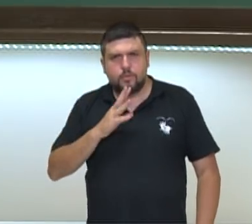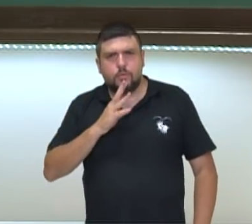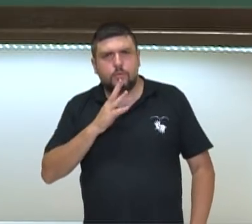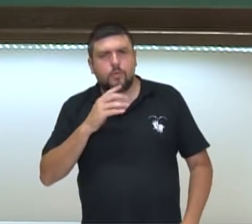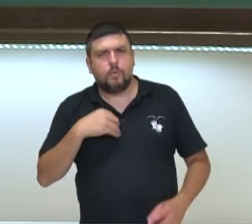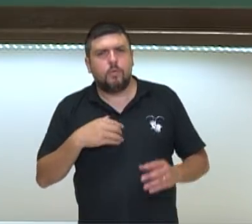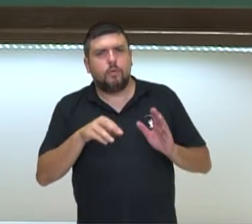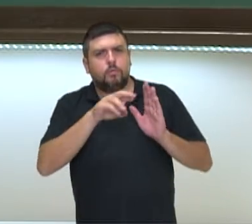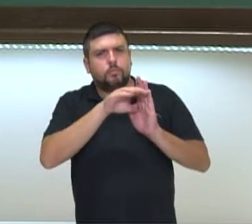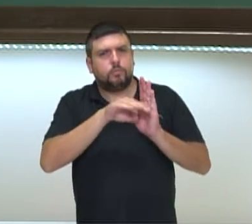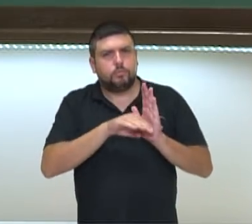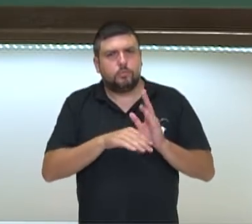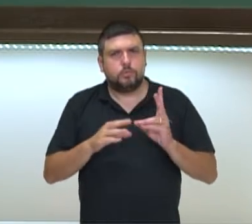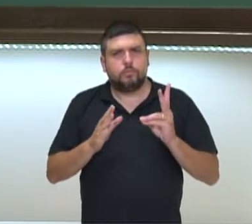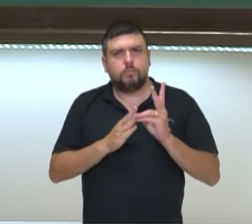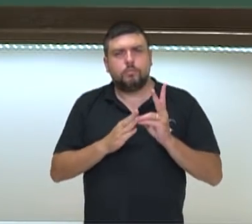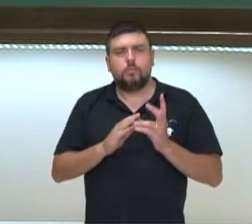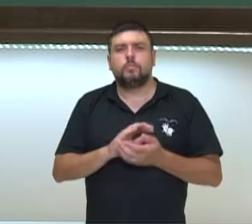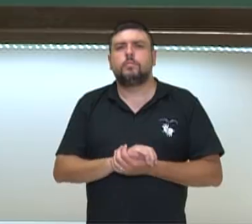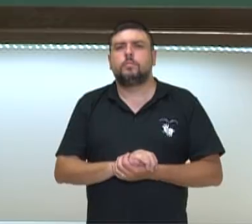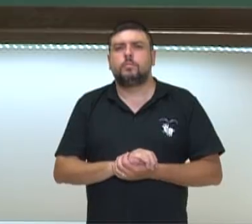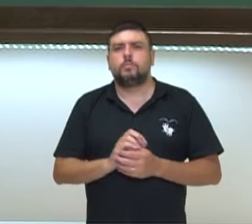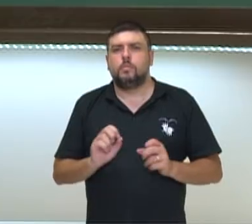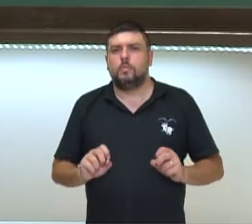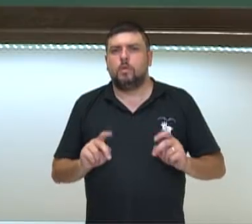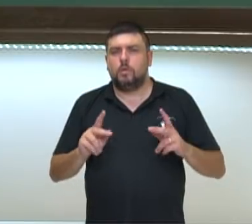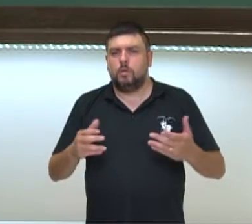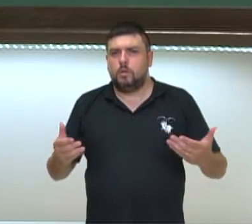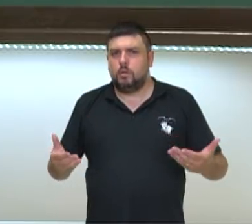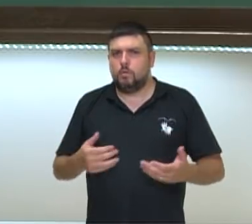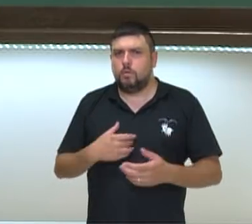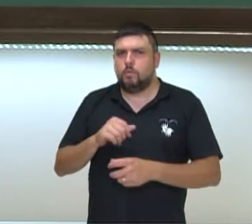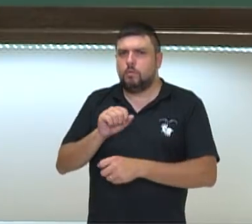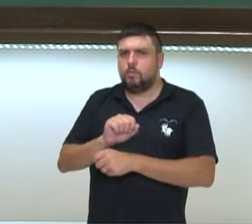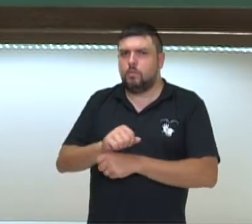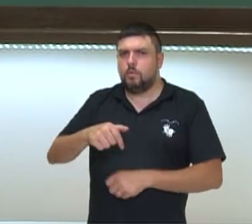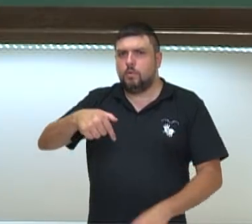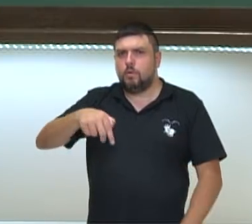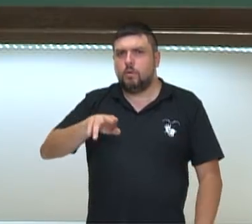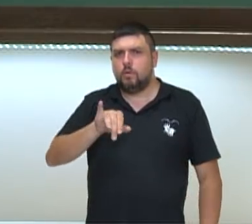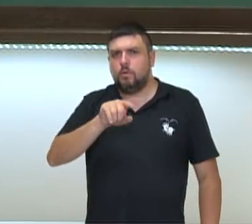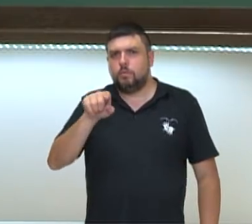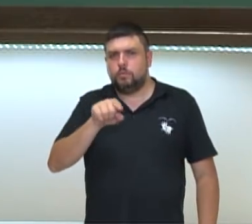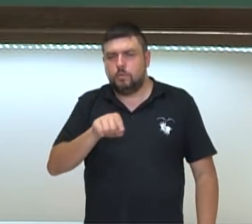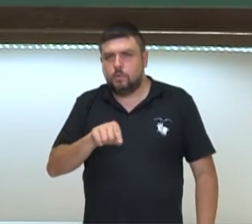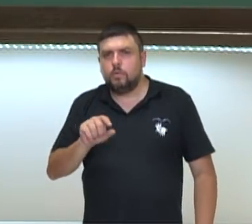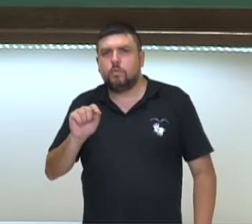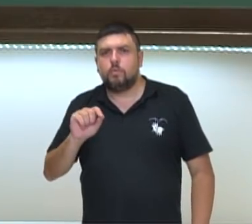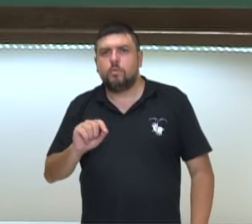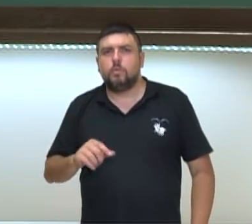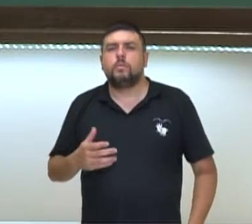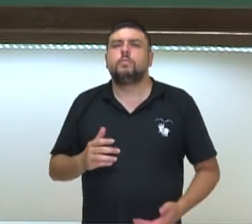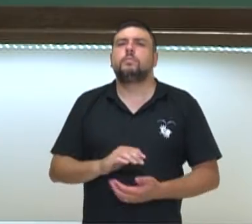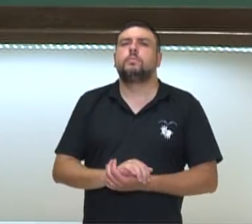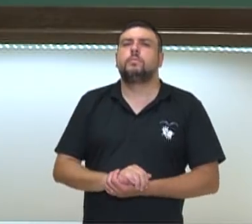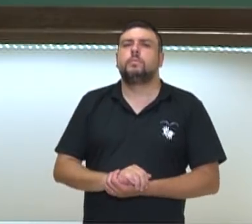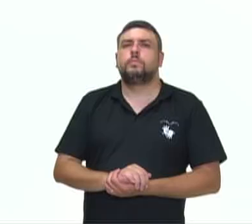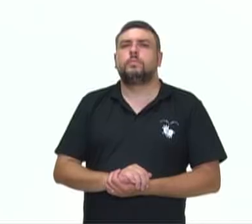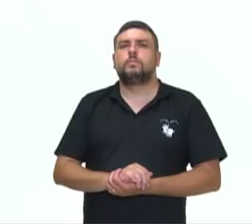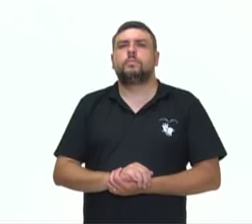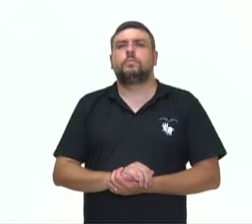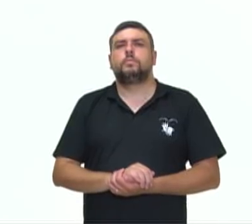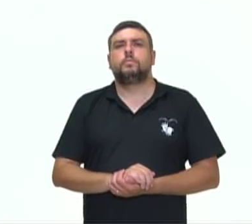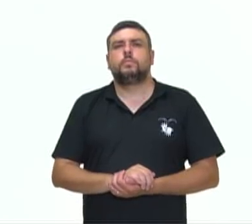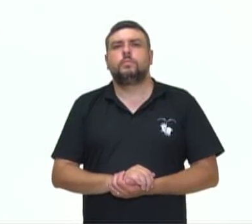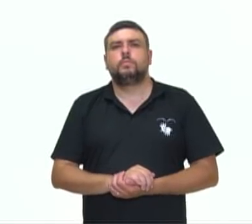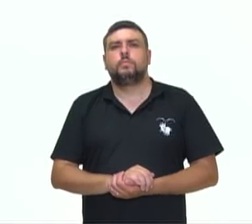toré? Bom, agora vamos fazer aqui um break para o quiz, primeiro quiz da aula de hoje.